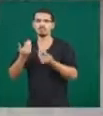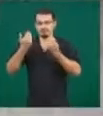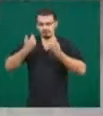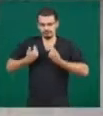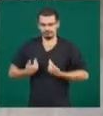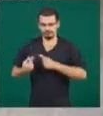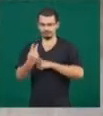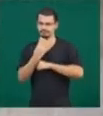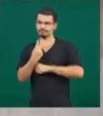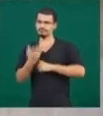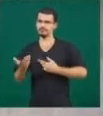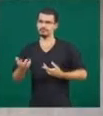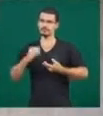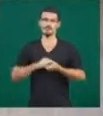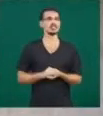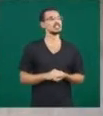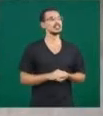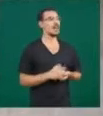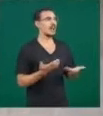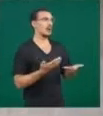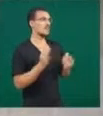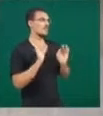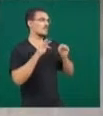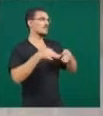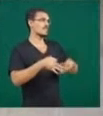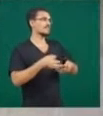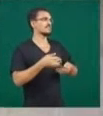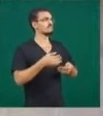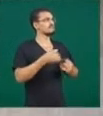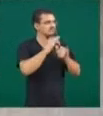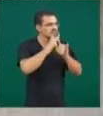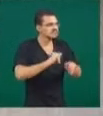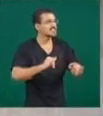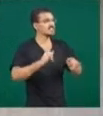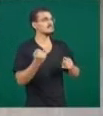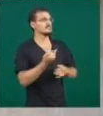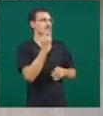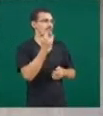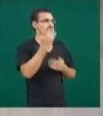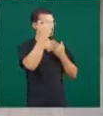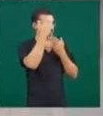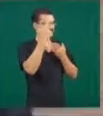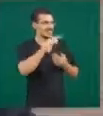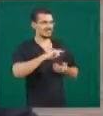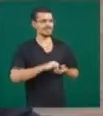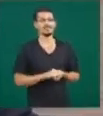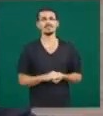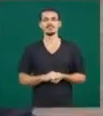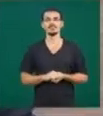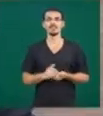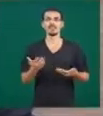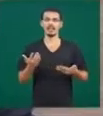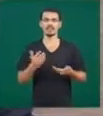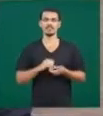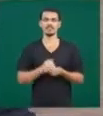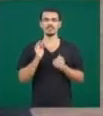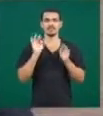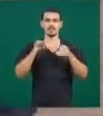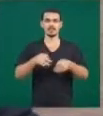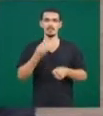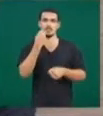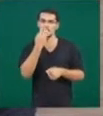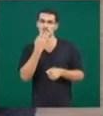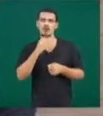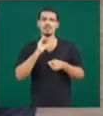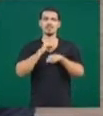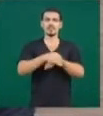Sem dúvida. Olha, Alessandra, assim a gente encerra com essa mensagem, com certeza muito importante. Obrigado mais uma vez. Obrigada a você. Muito obrigado. E nós ficamos por aqui. Tenha uma